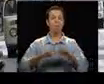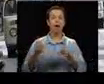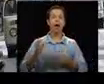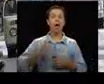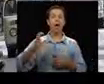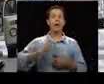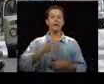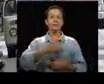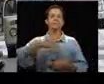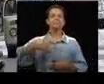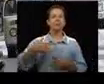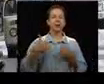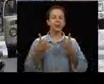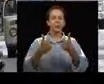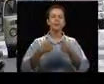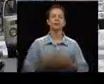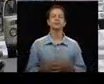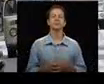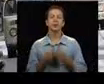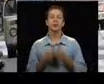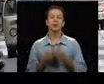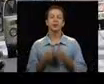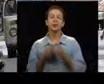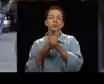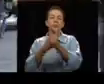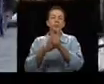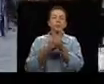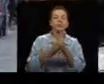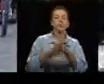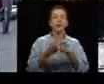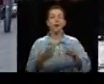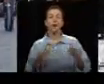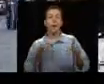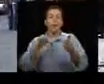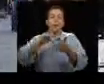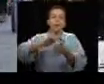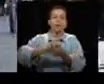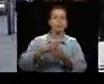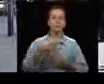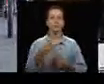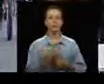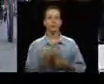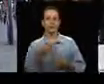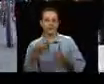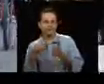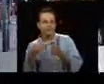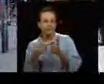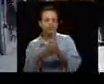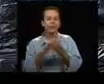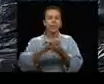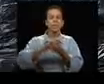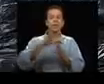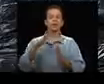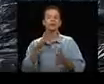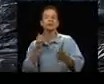de dinheiro, mas sou rico de saúde. Sobre as águas do mar, e